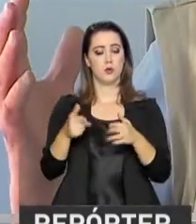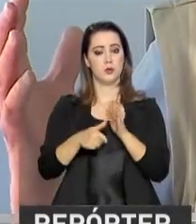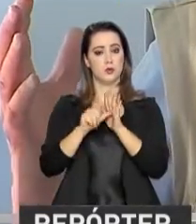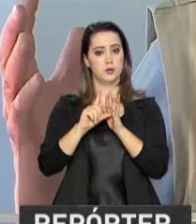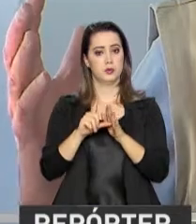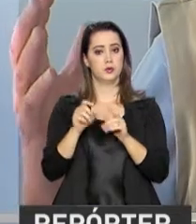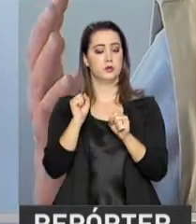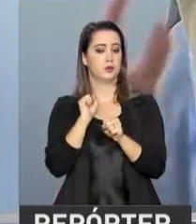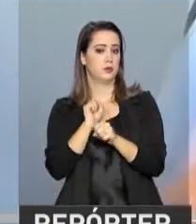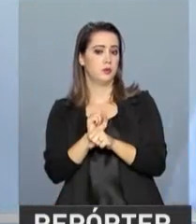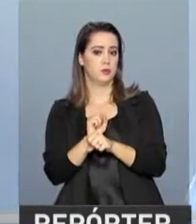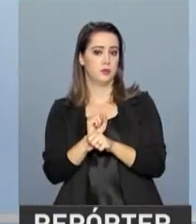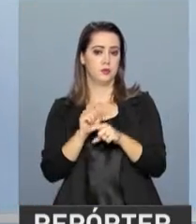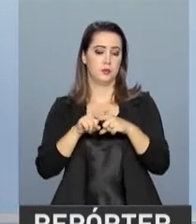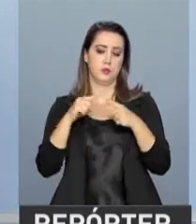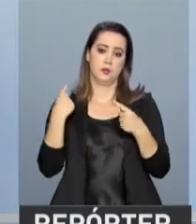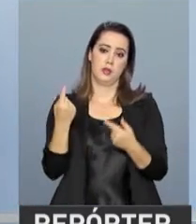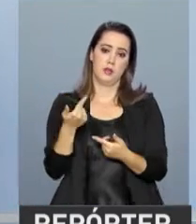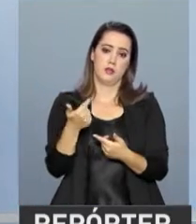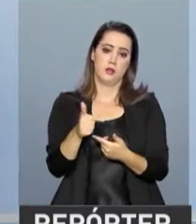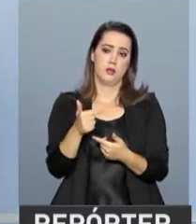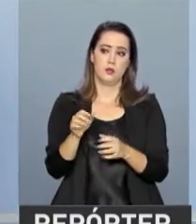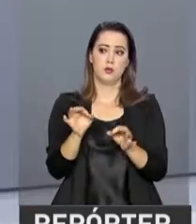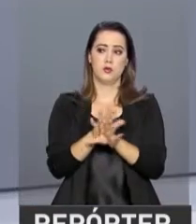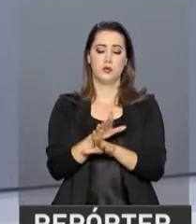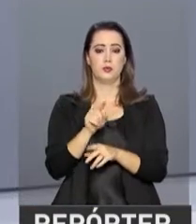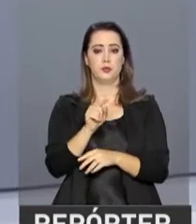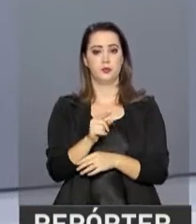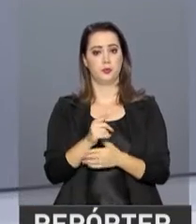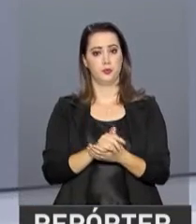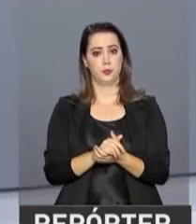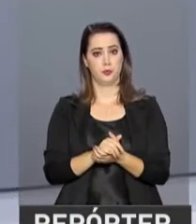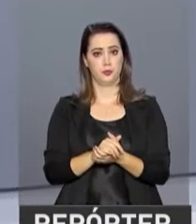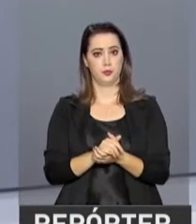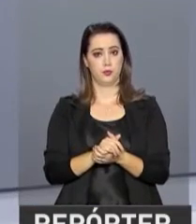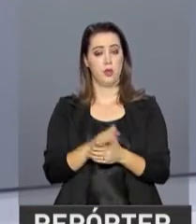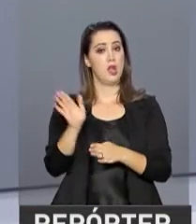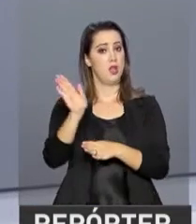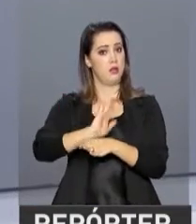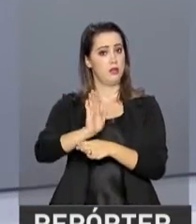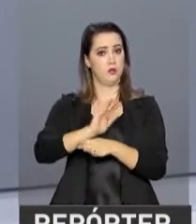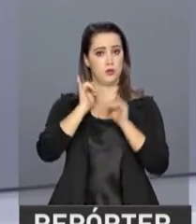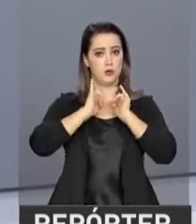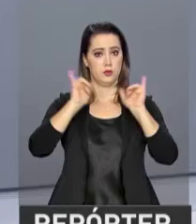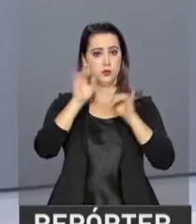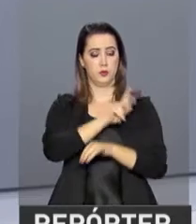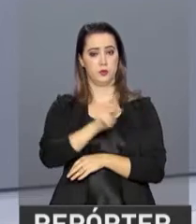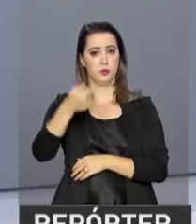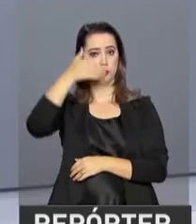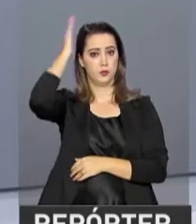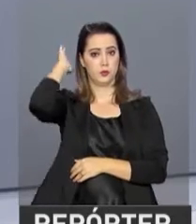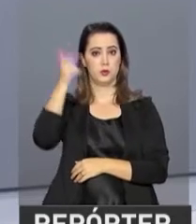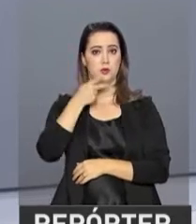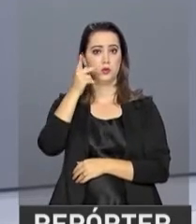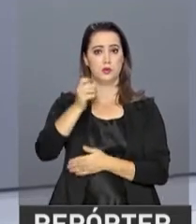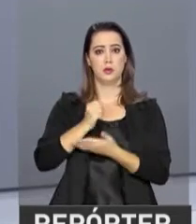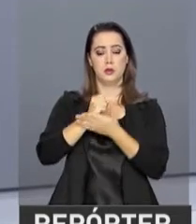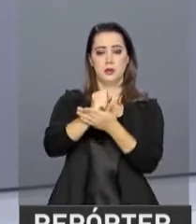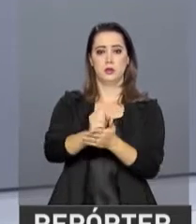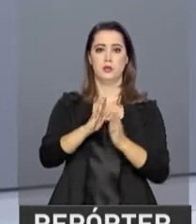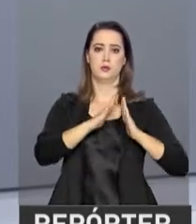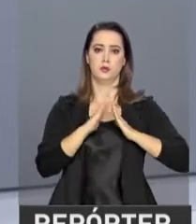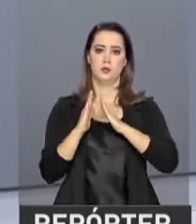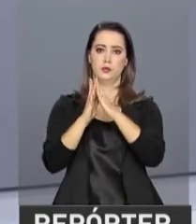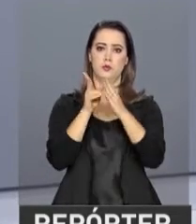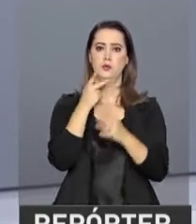iniciadas mas que não estavam concluídos em um vídeo divulgado hoje o presidente michel temer falou sobre a entrega das